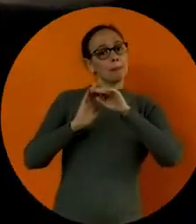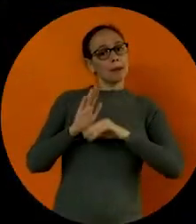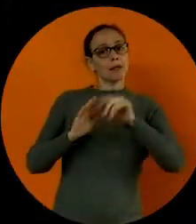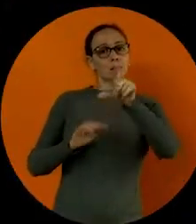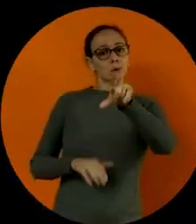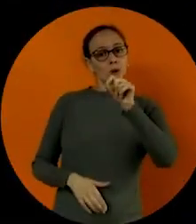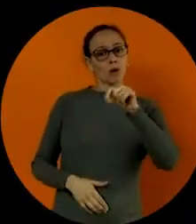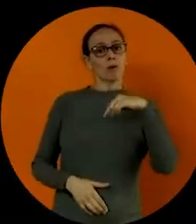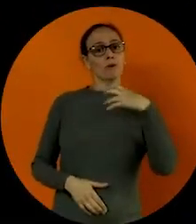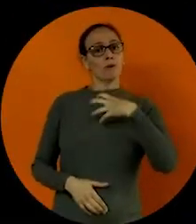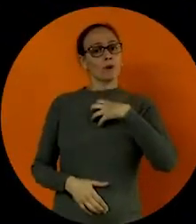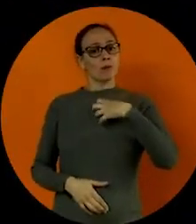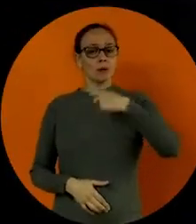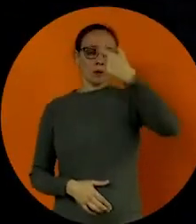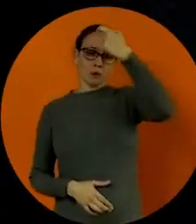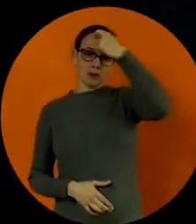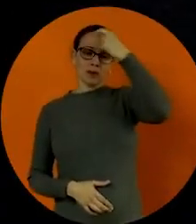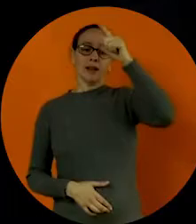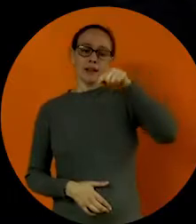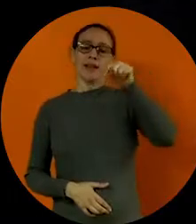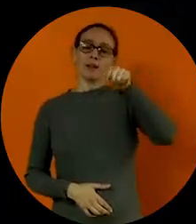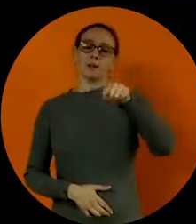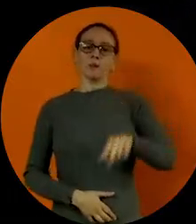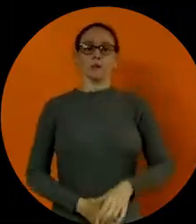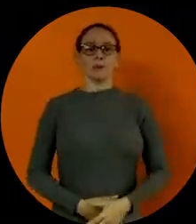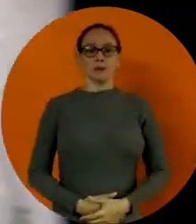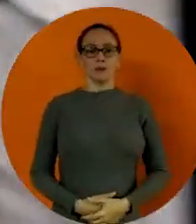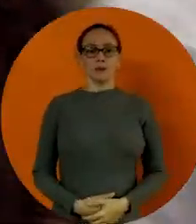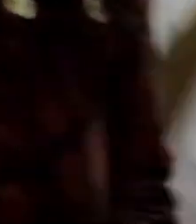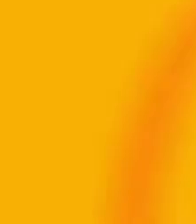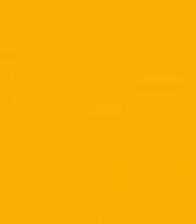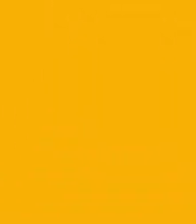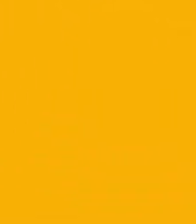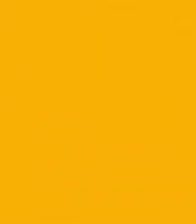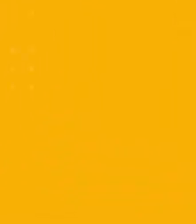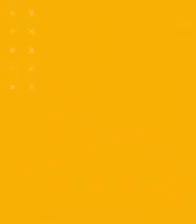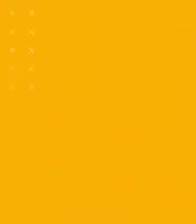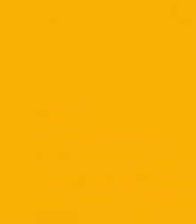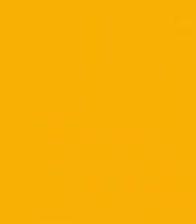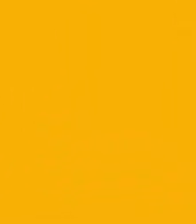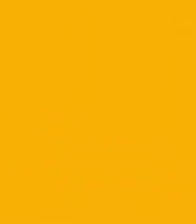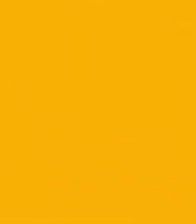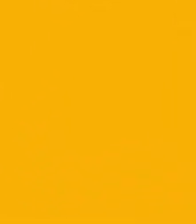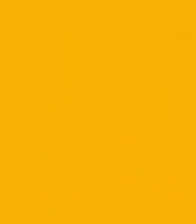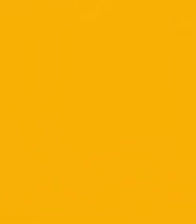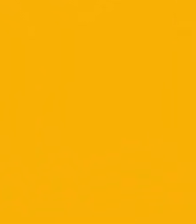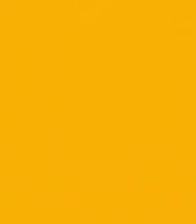fazer, pelo menos, as escolhas de forma consciente. E é isso.